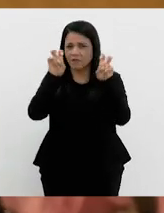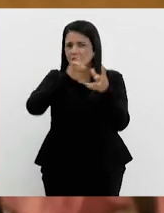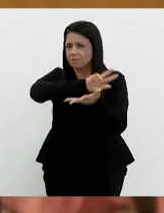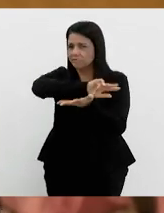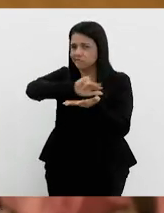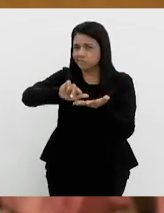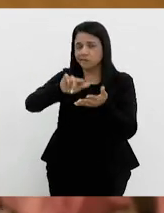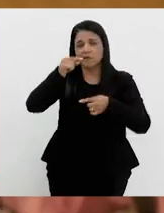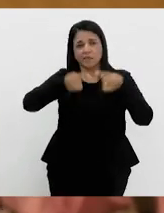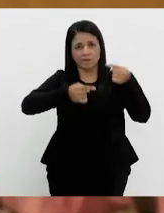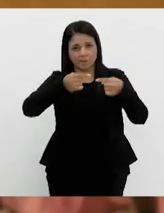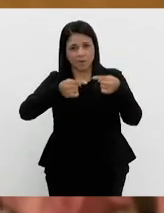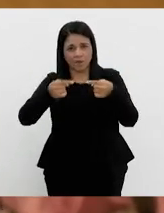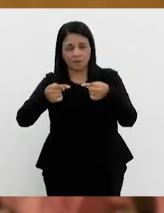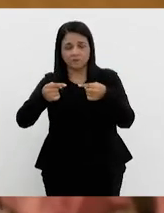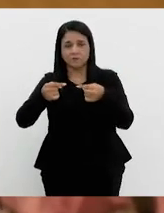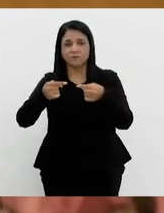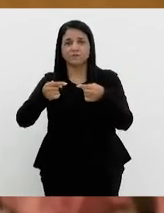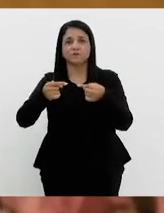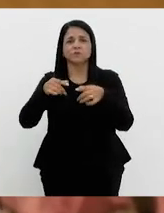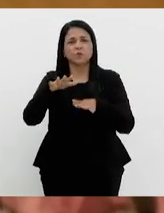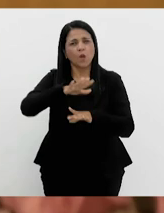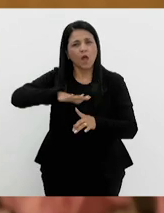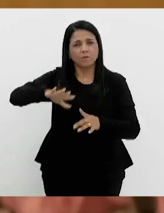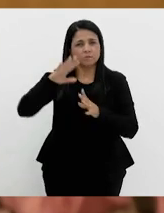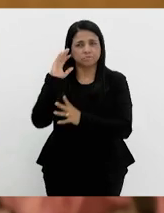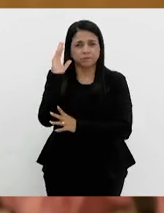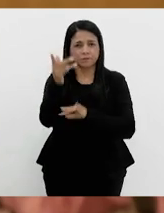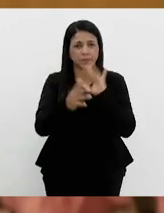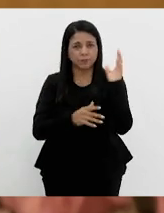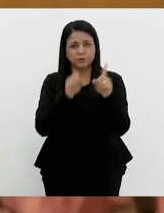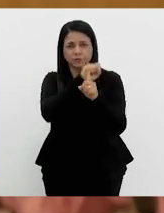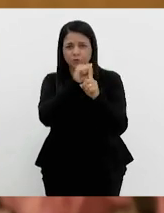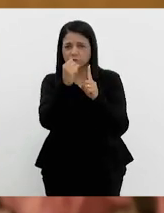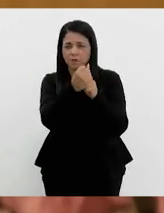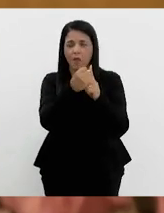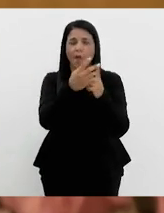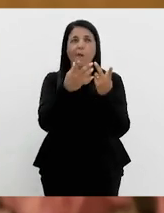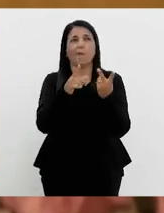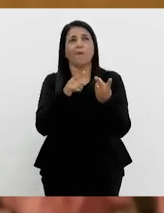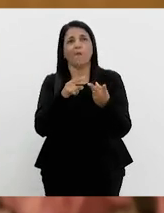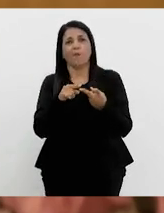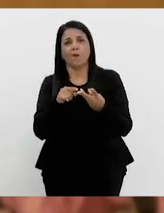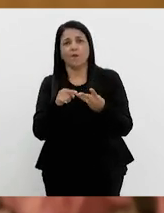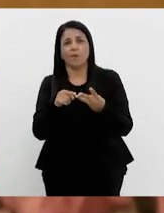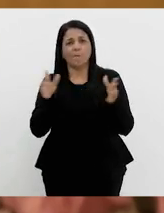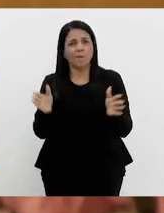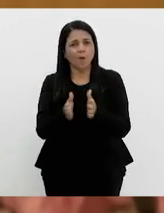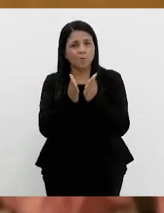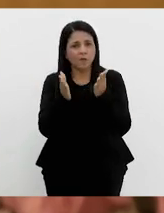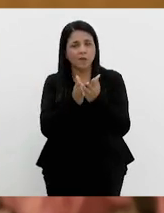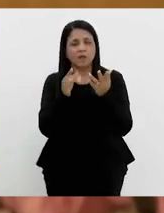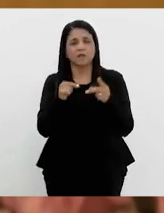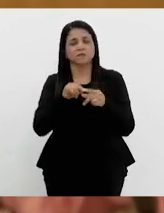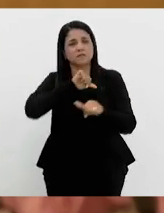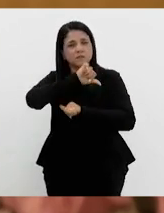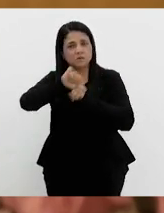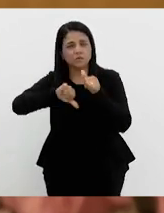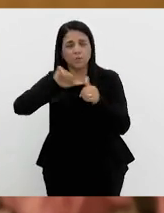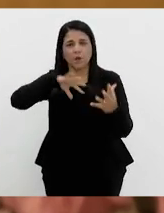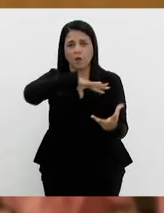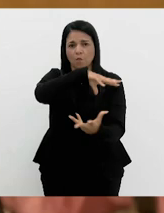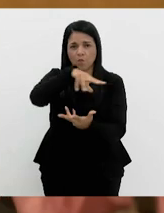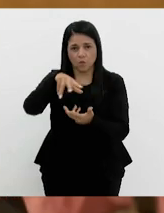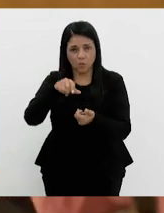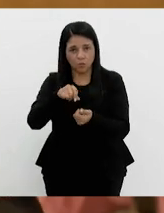gente debate seja a questão do ambiente a questão social a questão também da pobreza da necessidade de transformação desse mundo